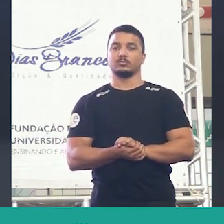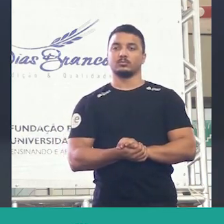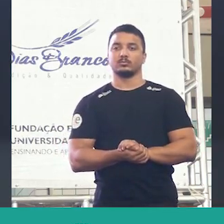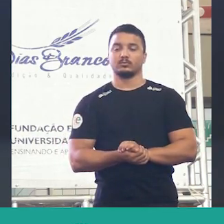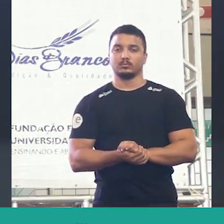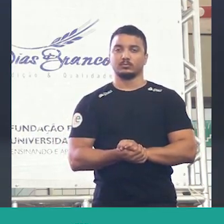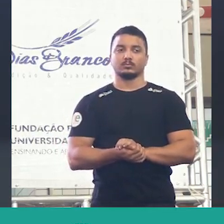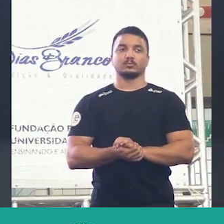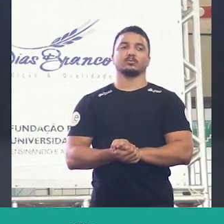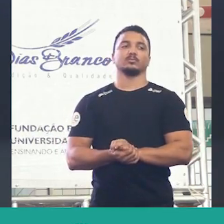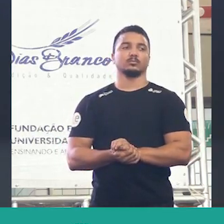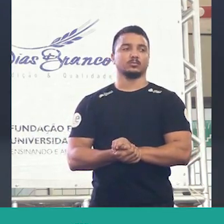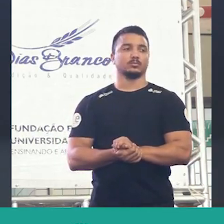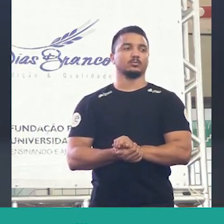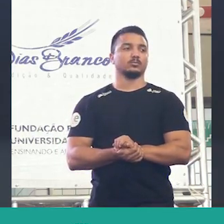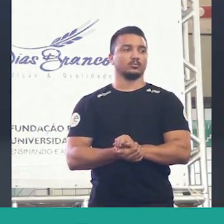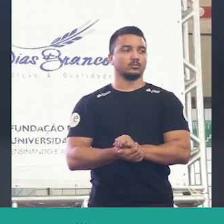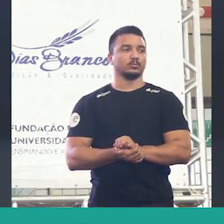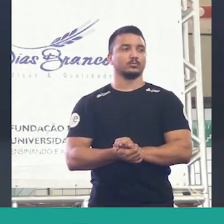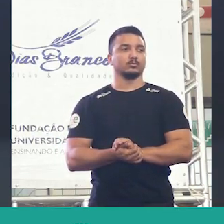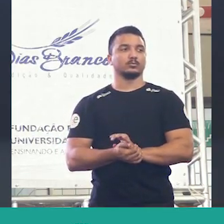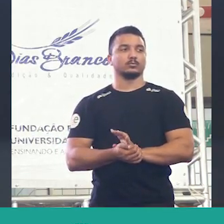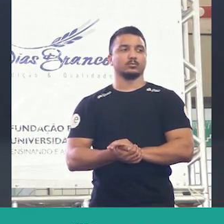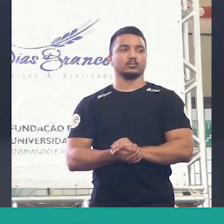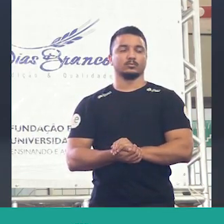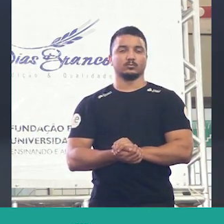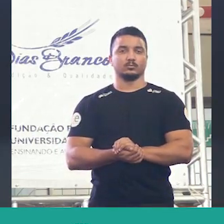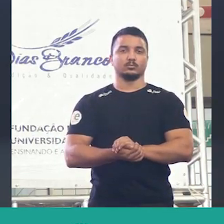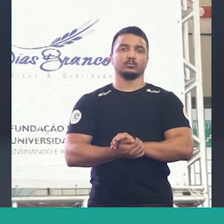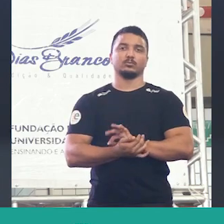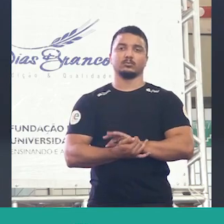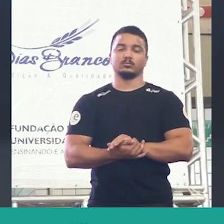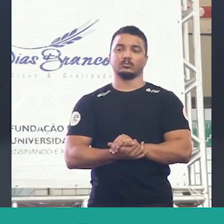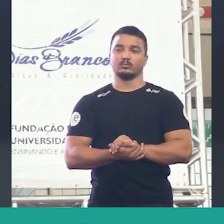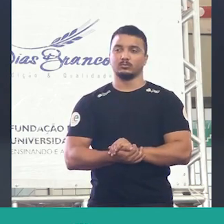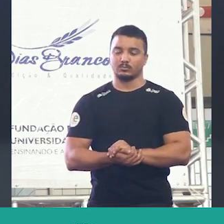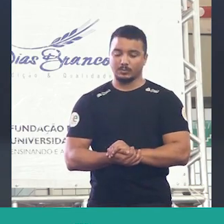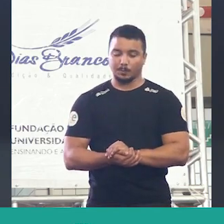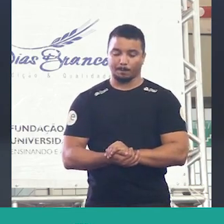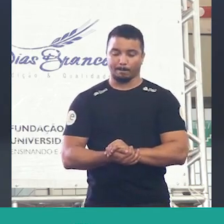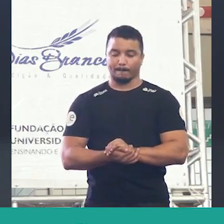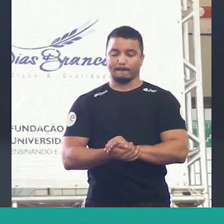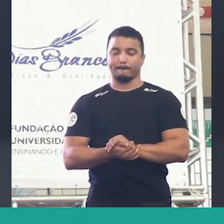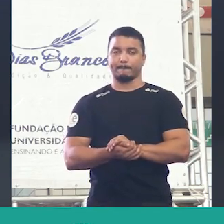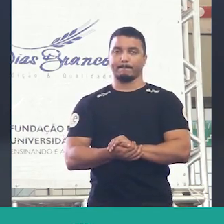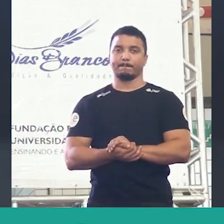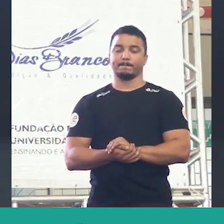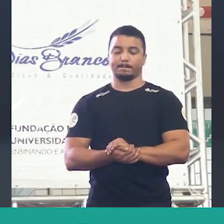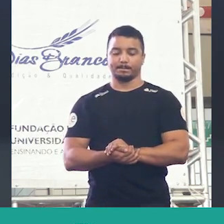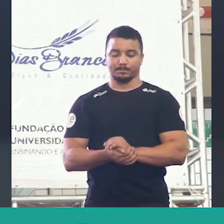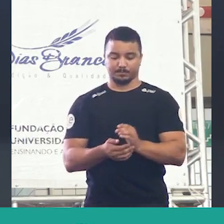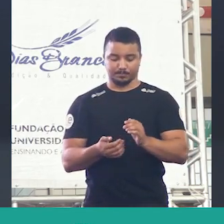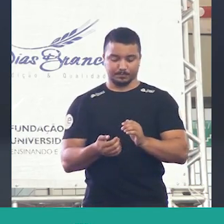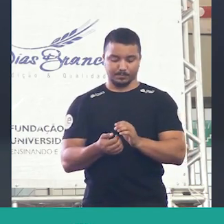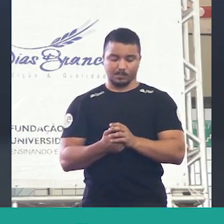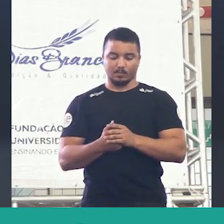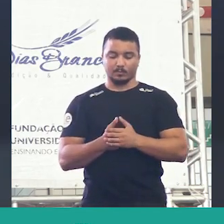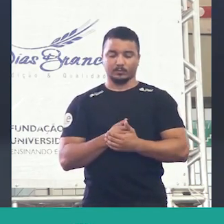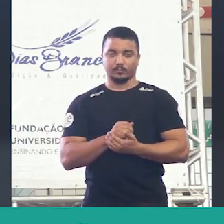minguante. Nova, crescente, cheia e minguante. Beleza. Todo mundo agora comigo. Presta